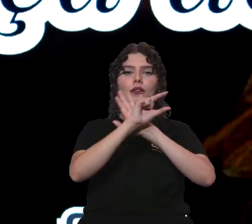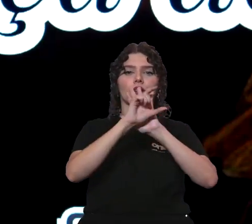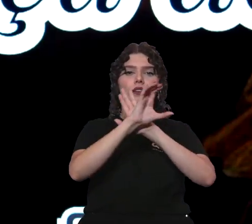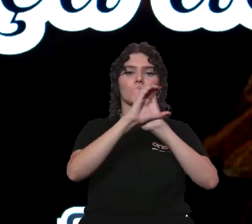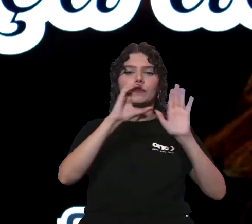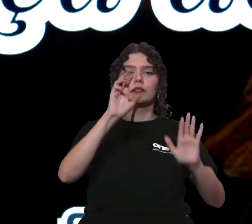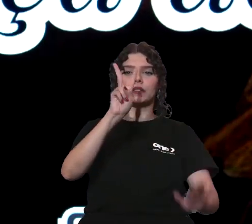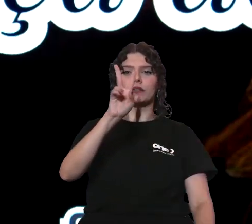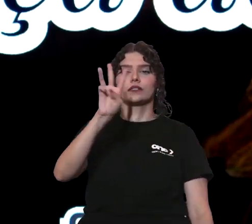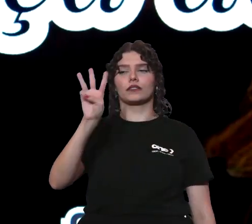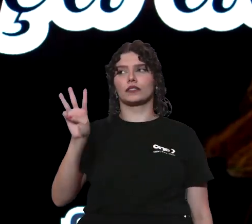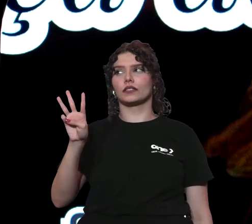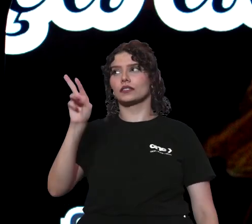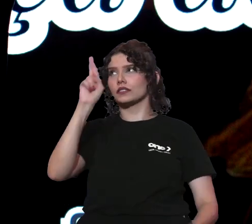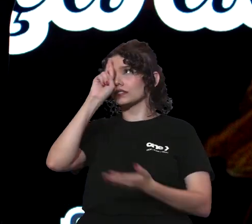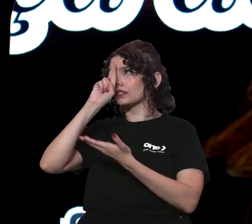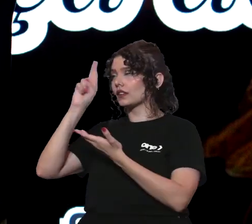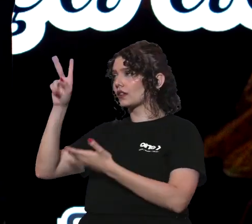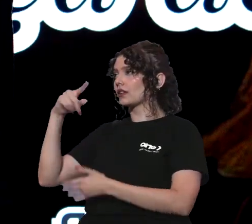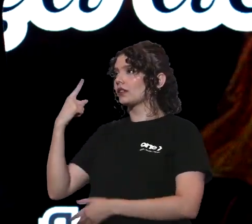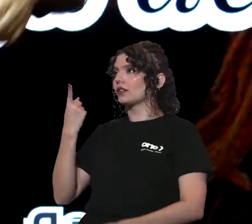dele.